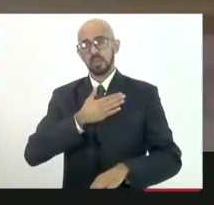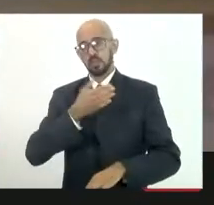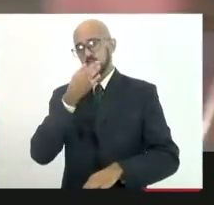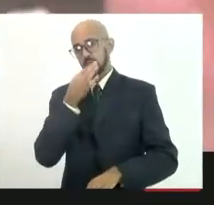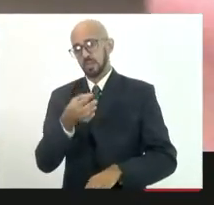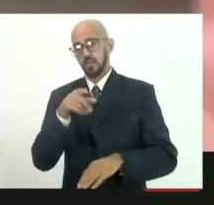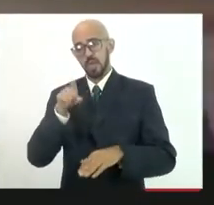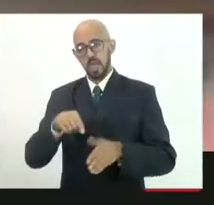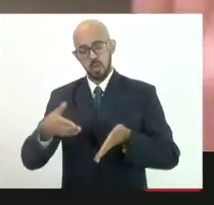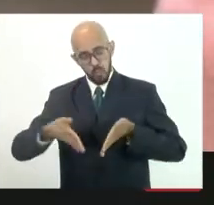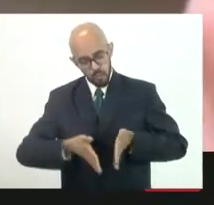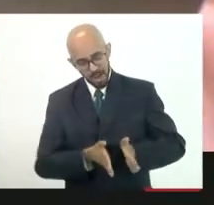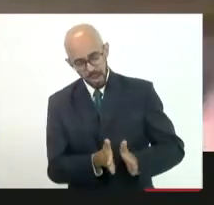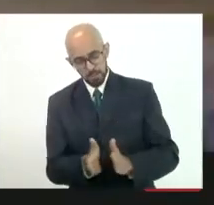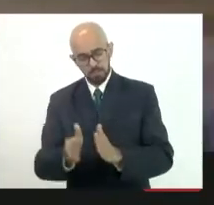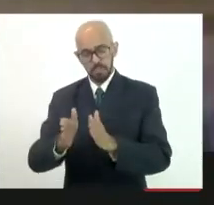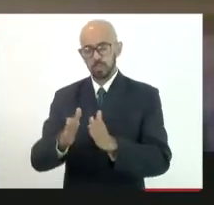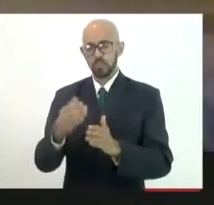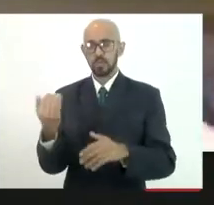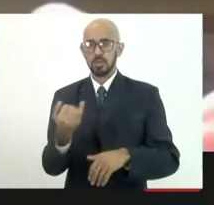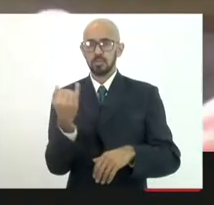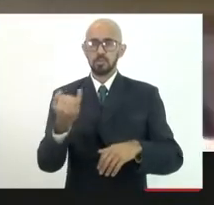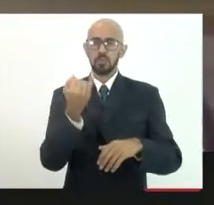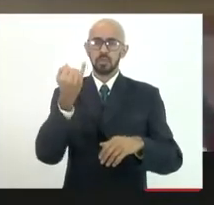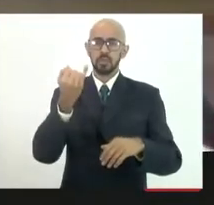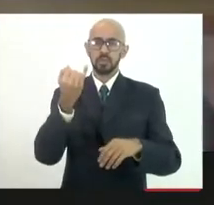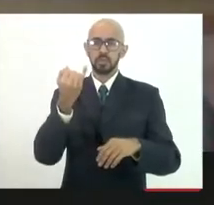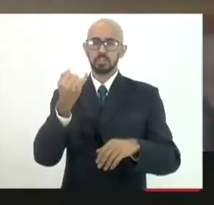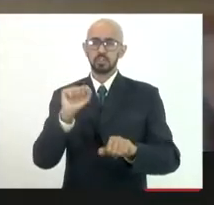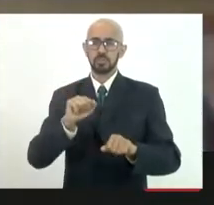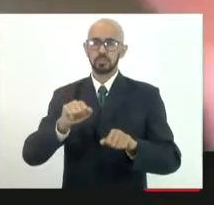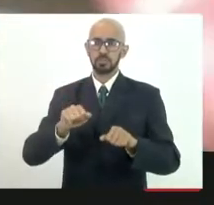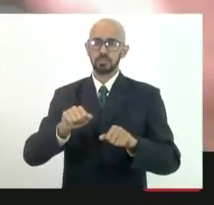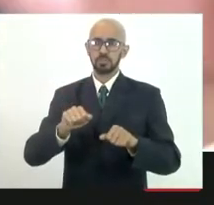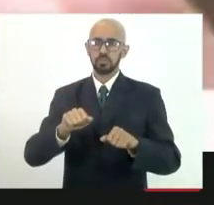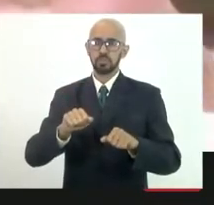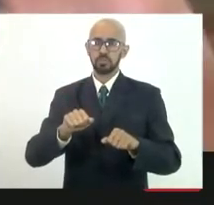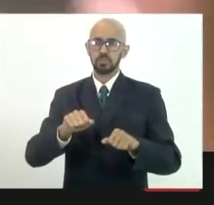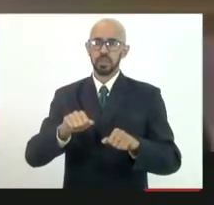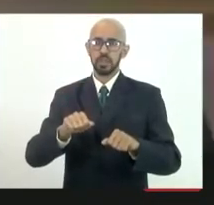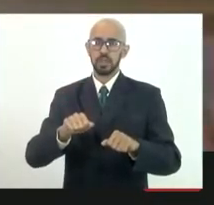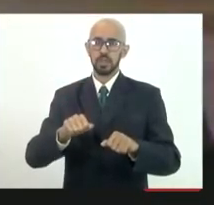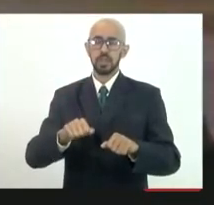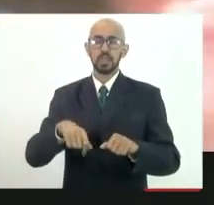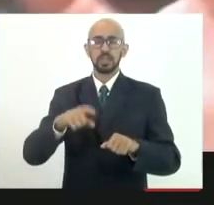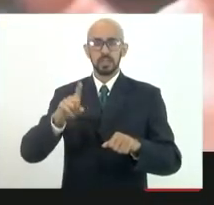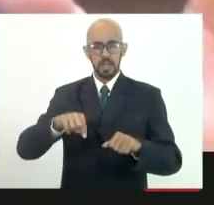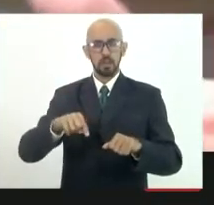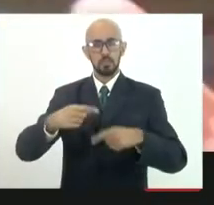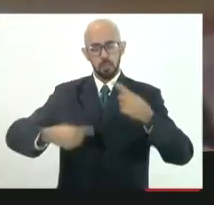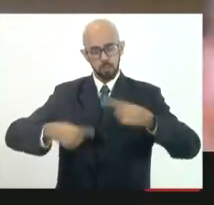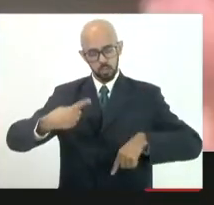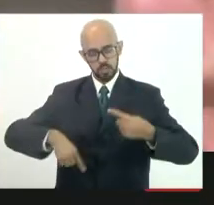esse caminho é uma frente fundamental no campo da responsabilidade, que haja uma política efetiva no campo